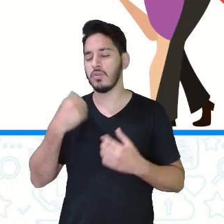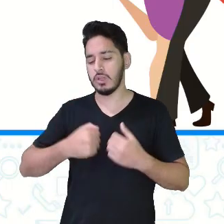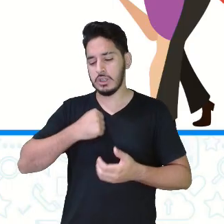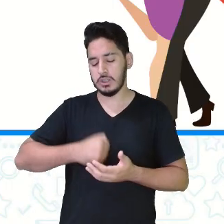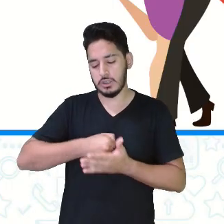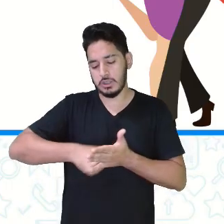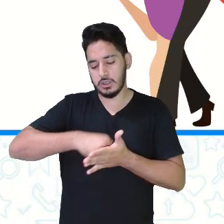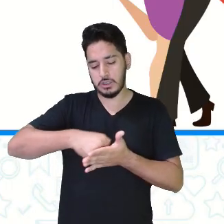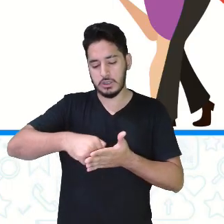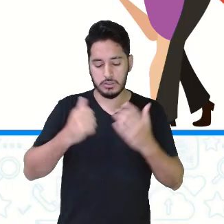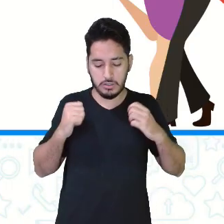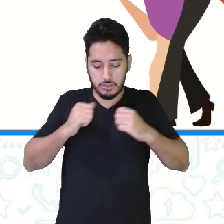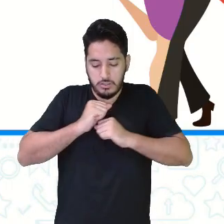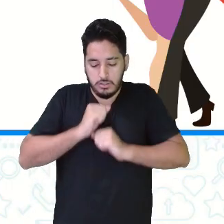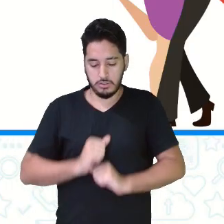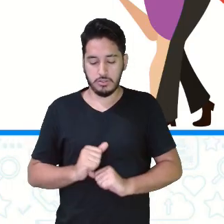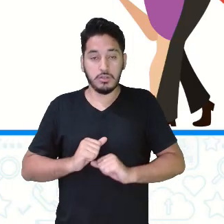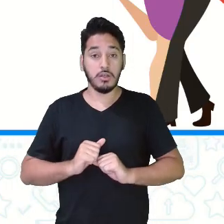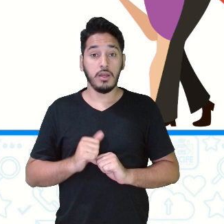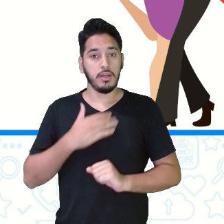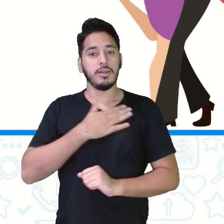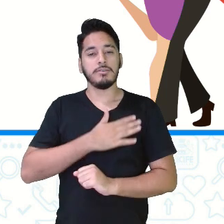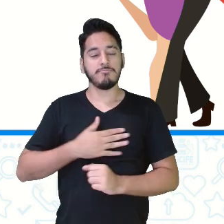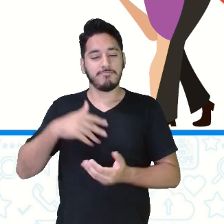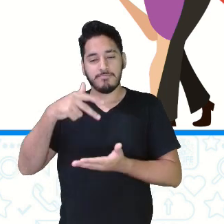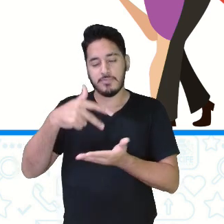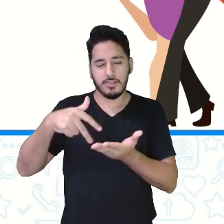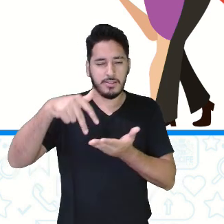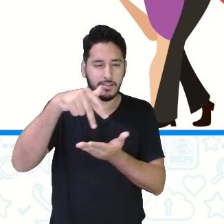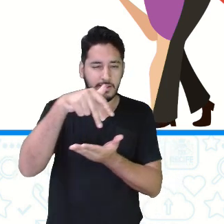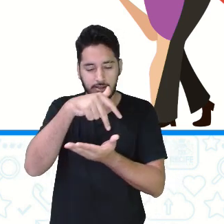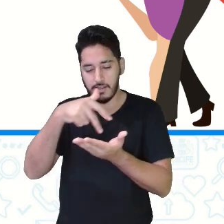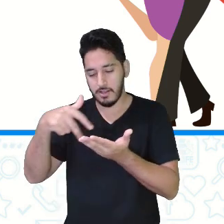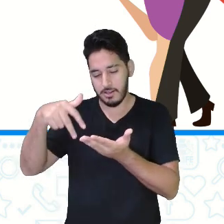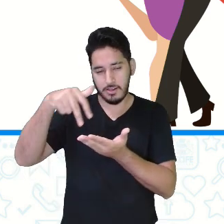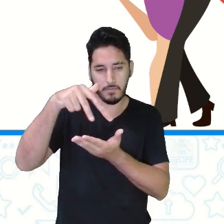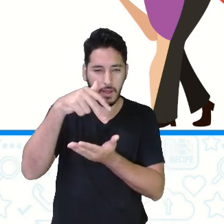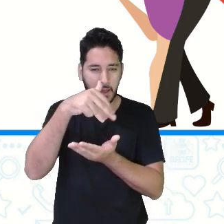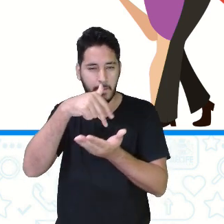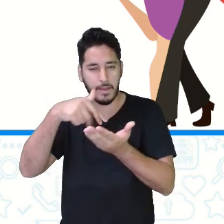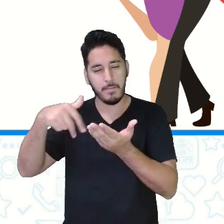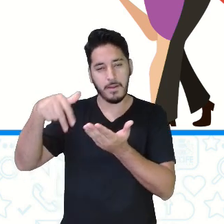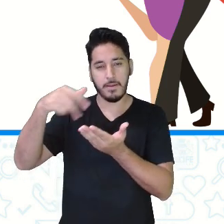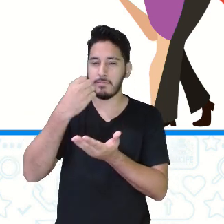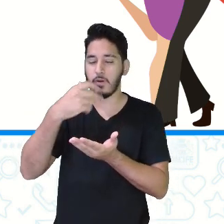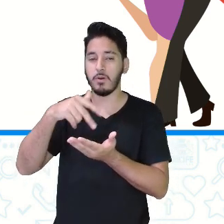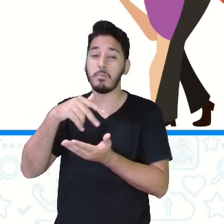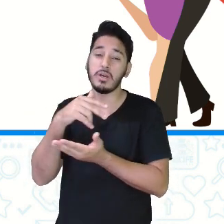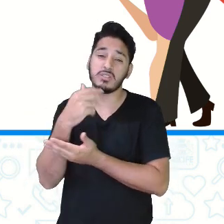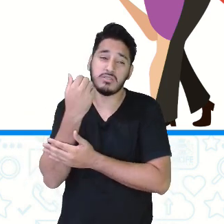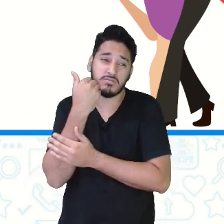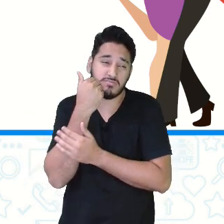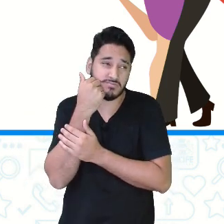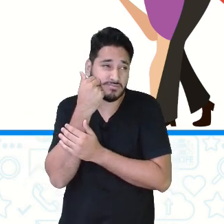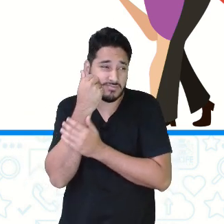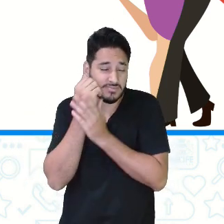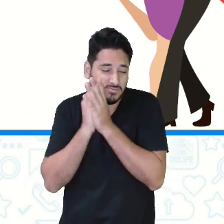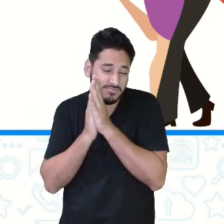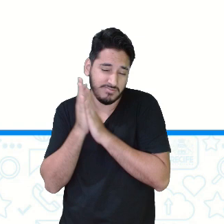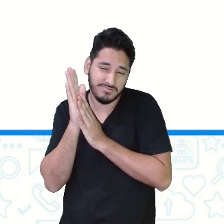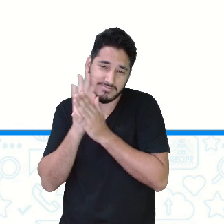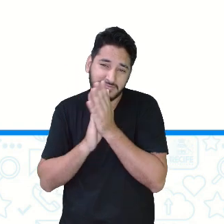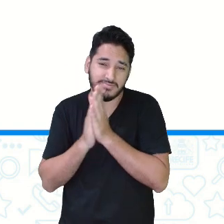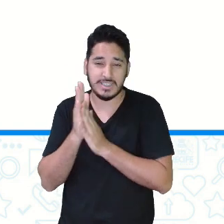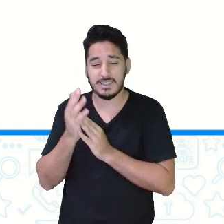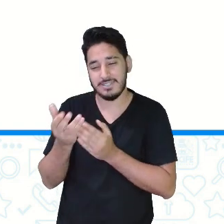ao baile. Gostava de dançar, sabia até dar uns bons passos, mas era tímido e relutava em